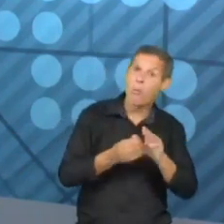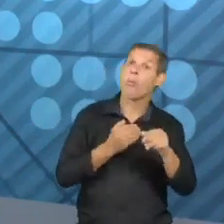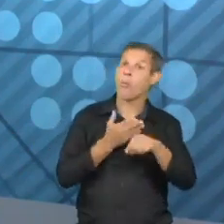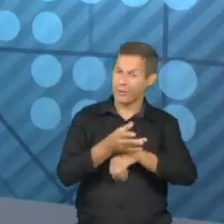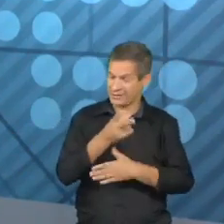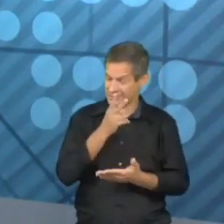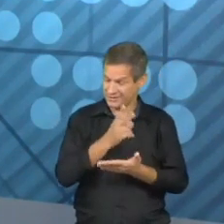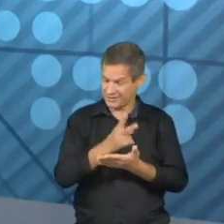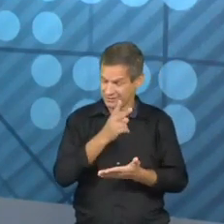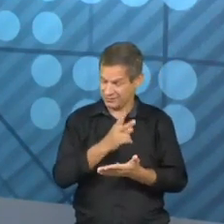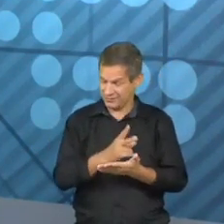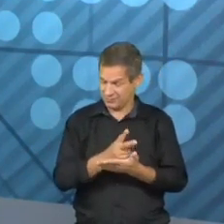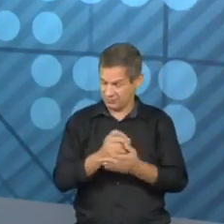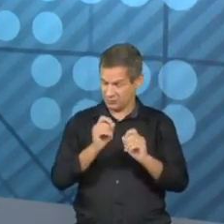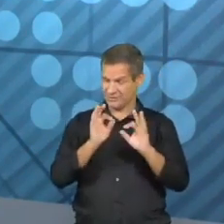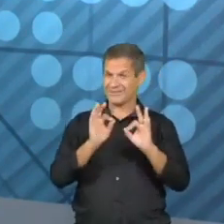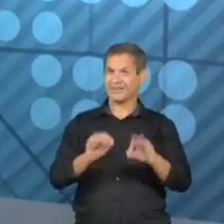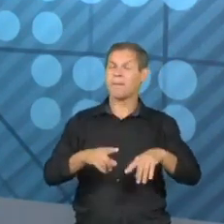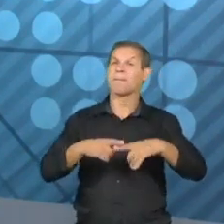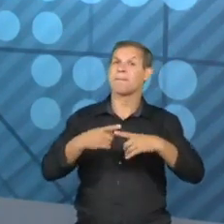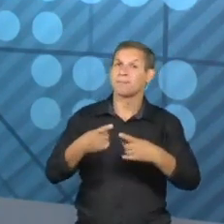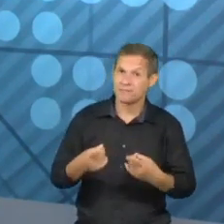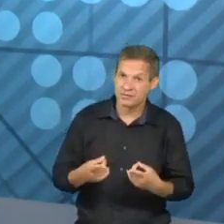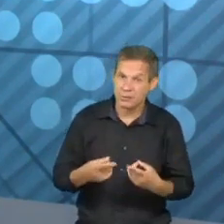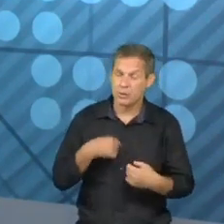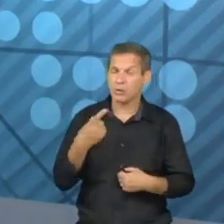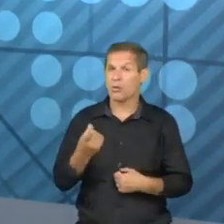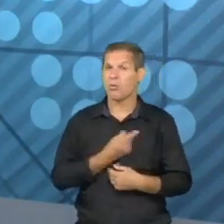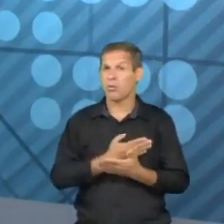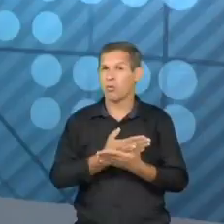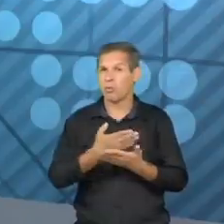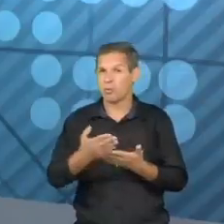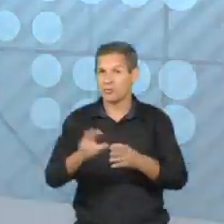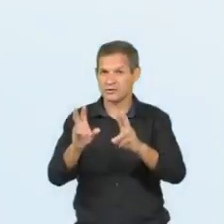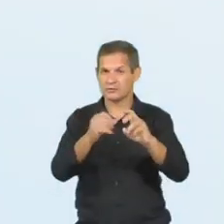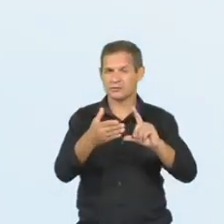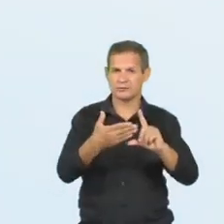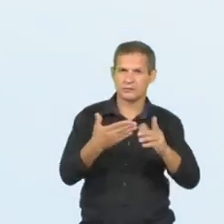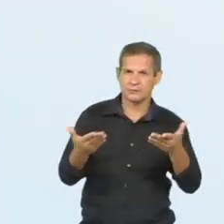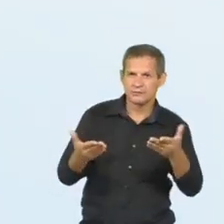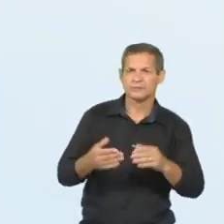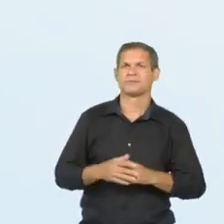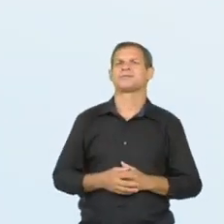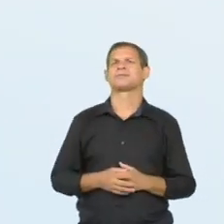de participar, tá certo? Então, vamos iniciar os conteúdos.